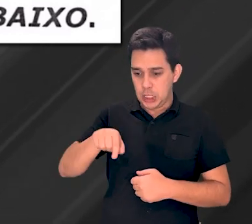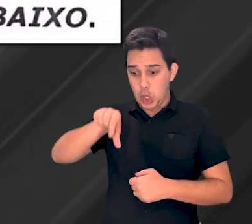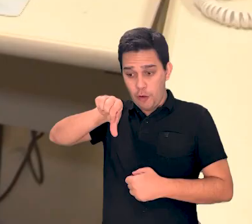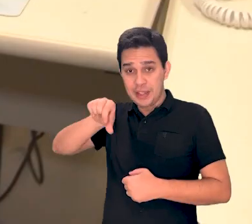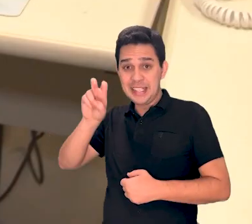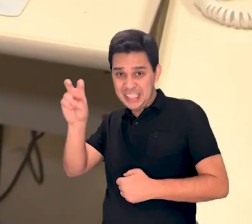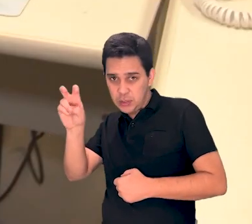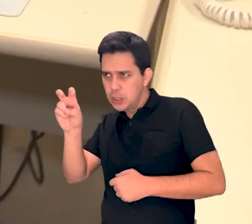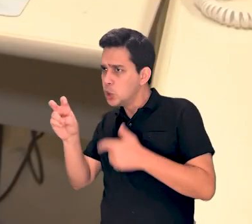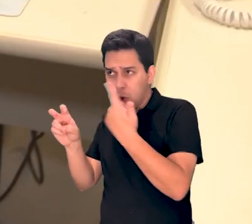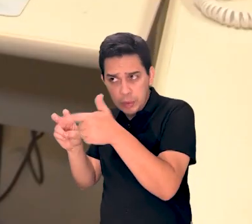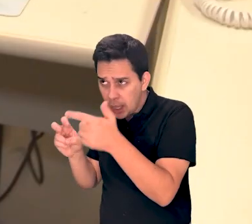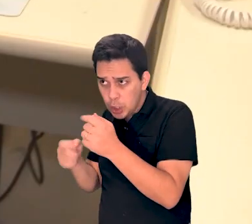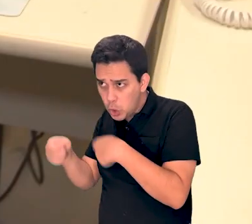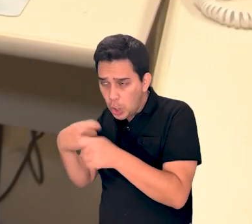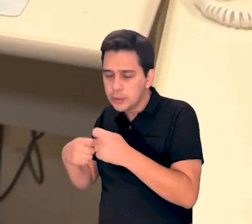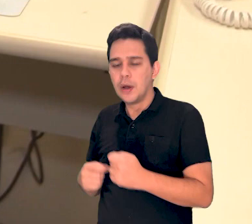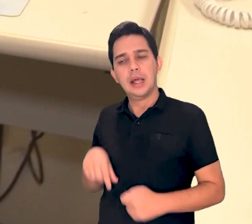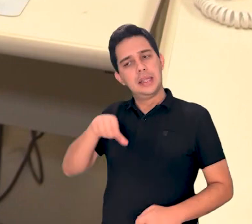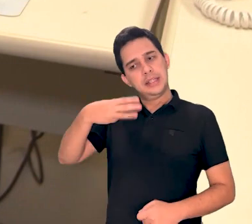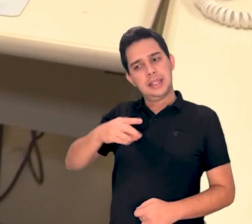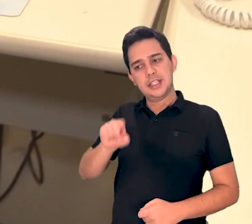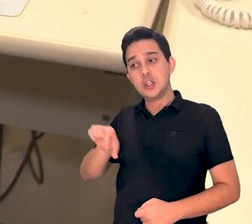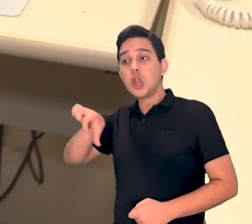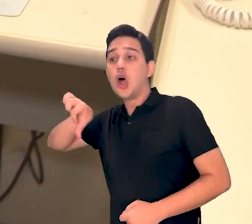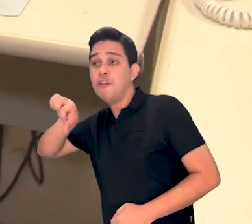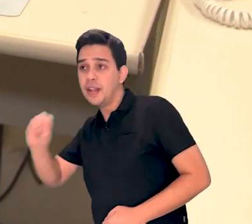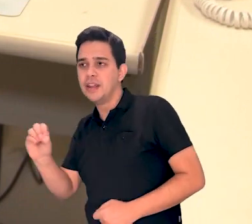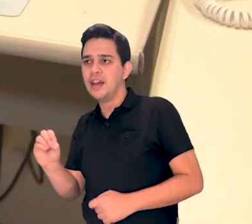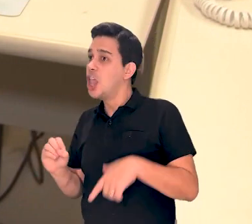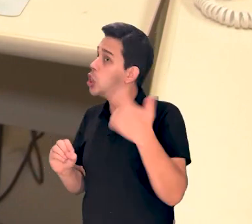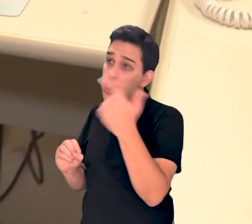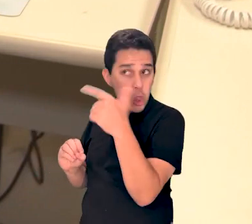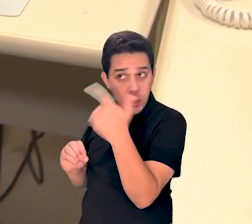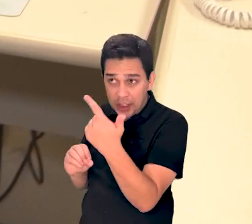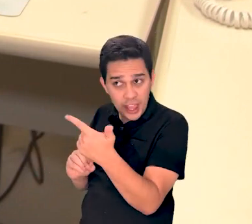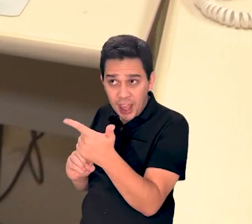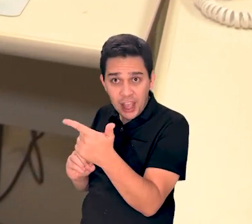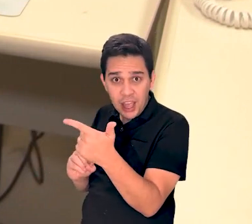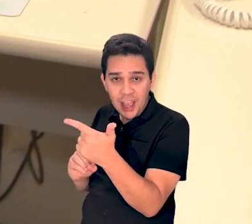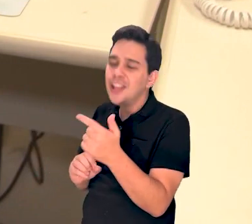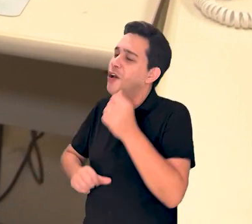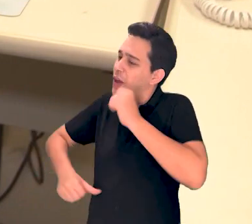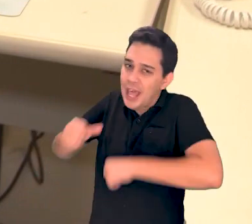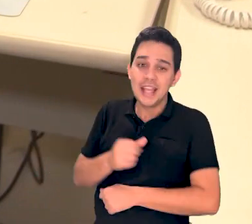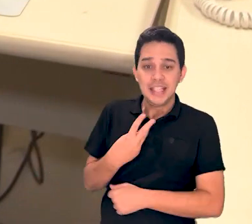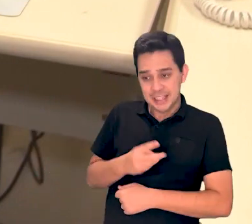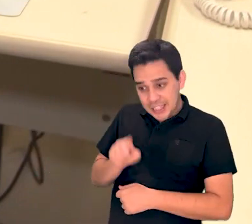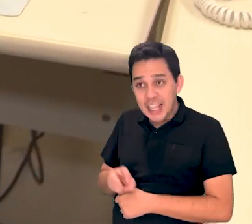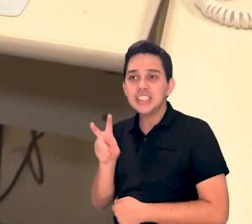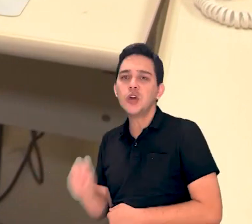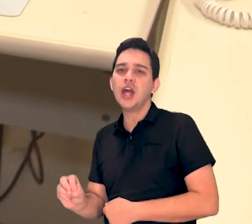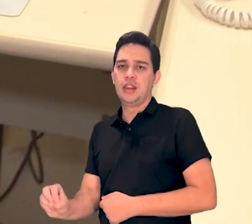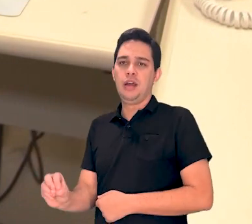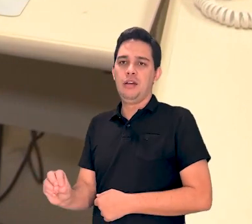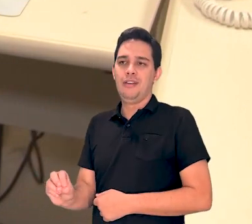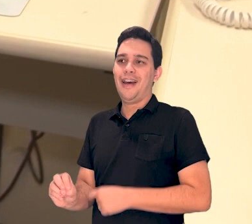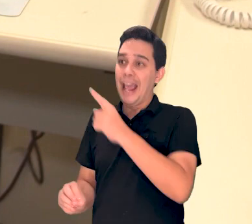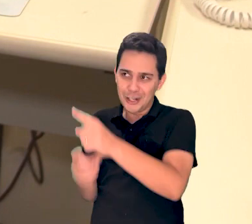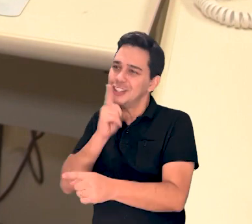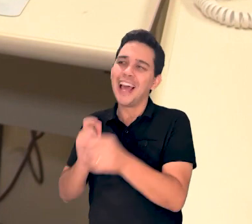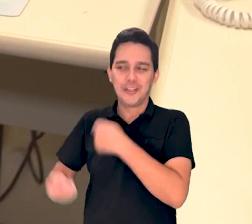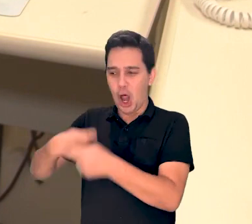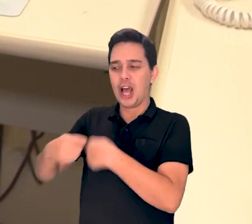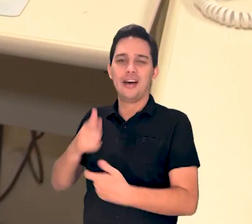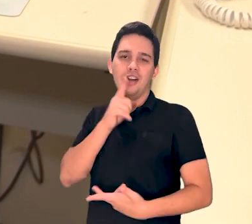trocar 1390 a não tem troco tá 3.500 vamos troco aparece né E aí